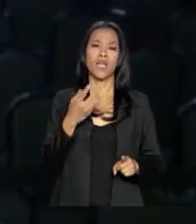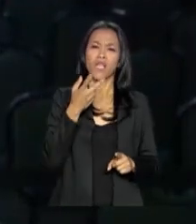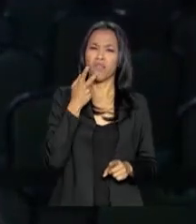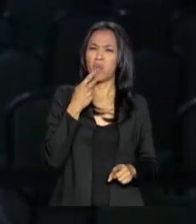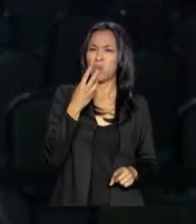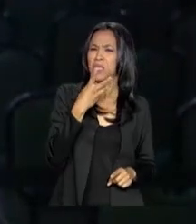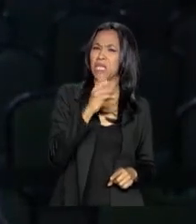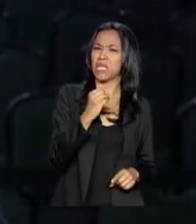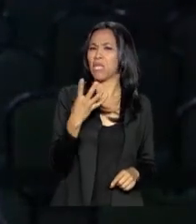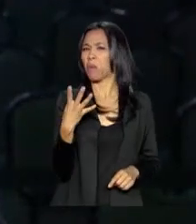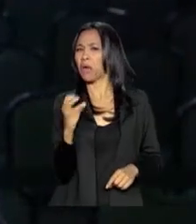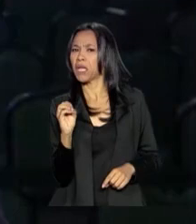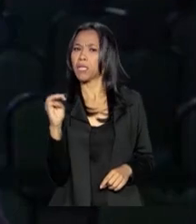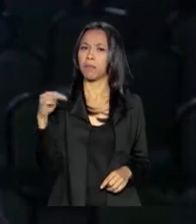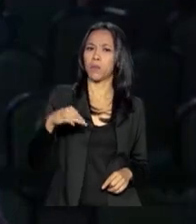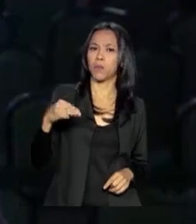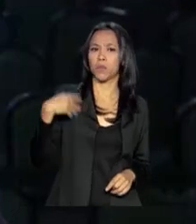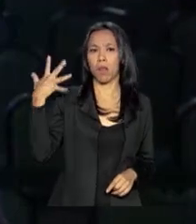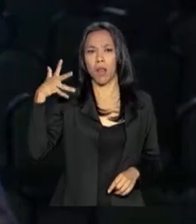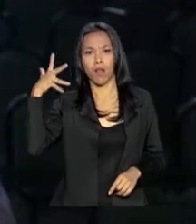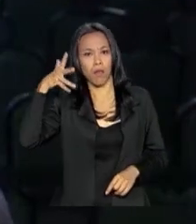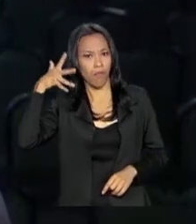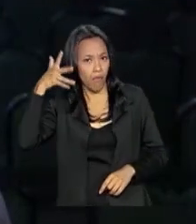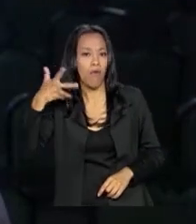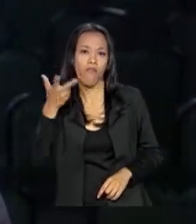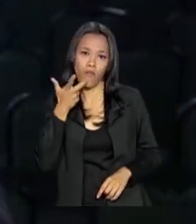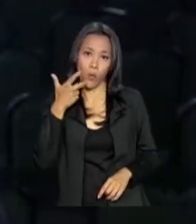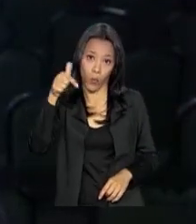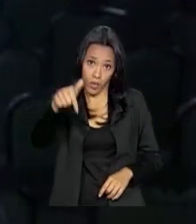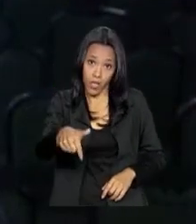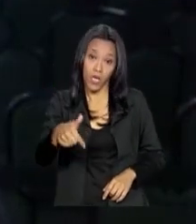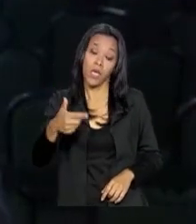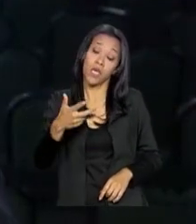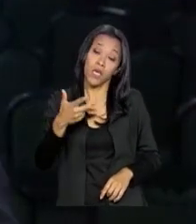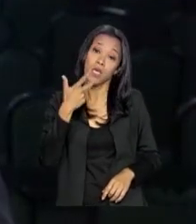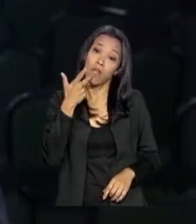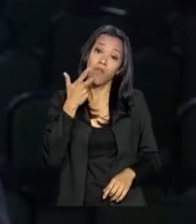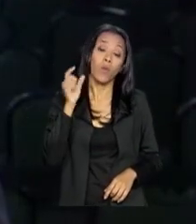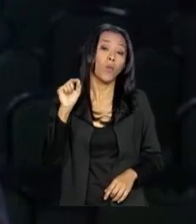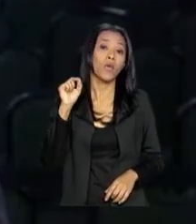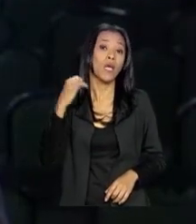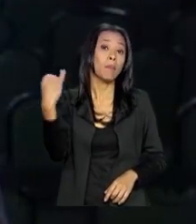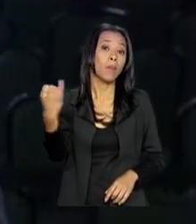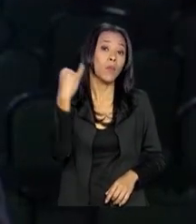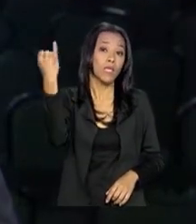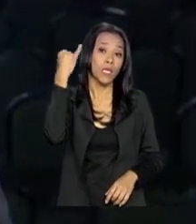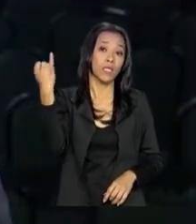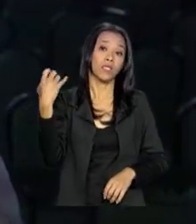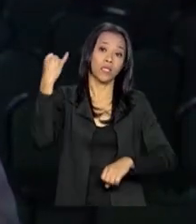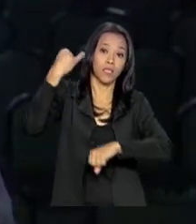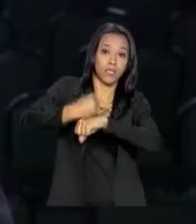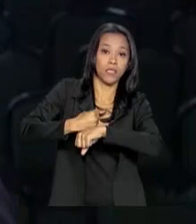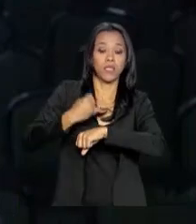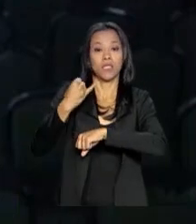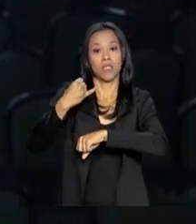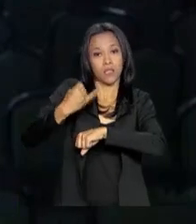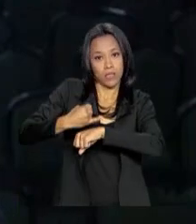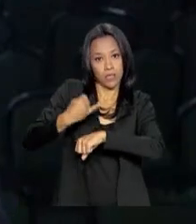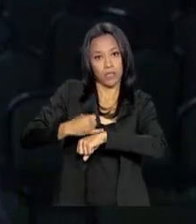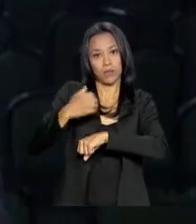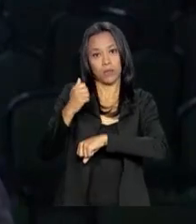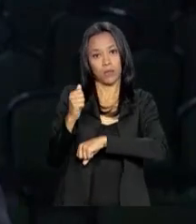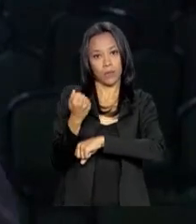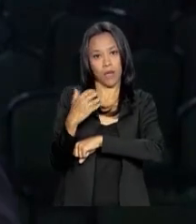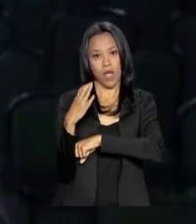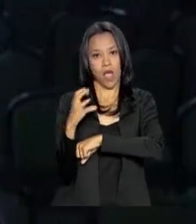40 minutos aqui no evento e reforçou a importância do aço na economia, para a sustentabilidade